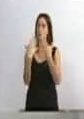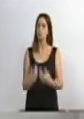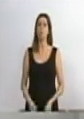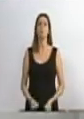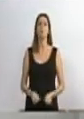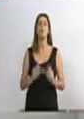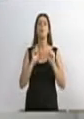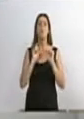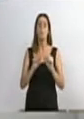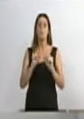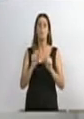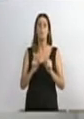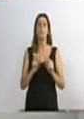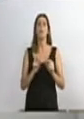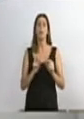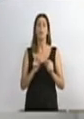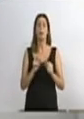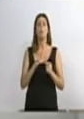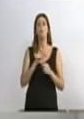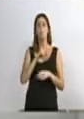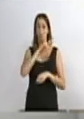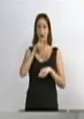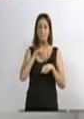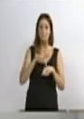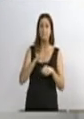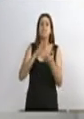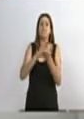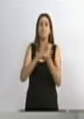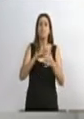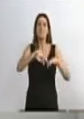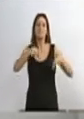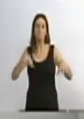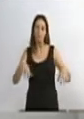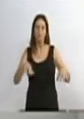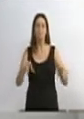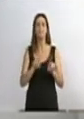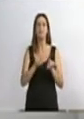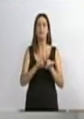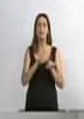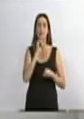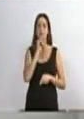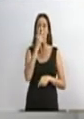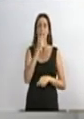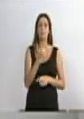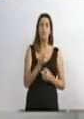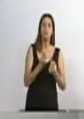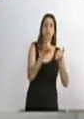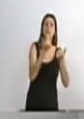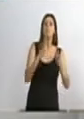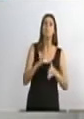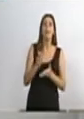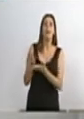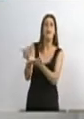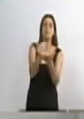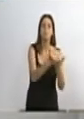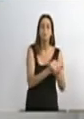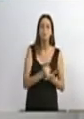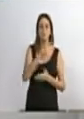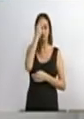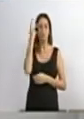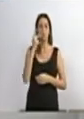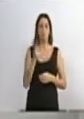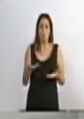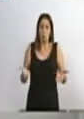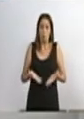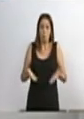uma boa parte desse país dividir as suas riquezas com o nosso povo. A fome não bate mais